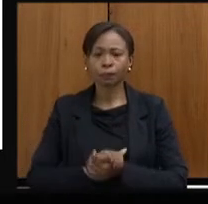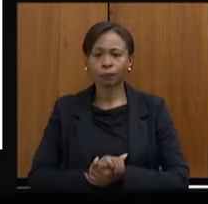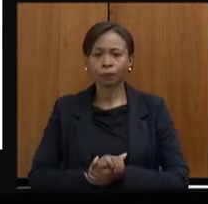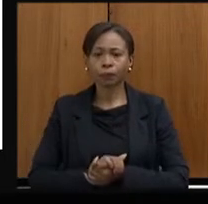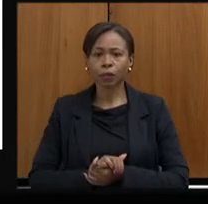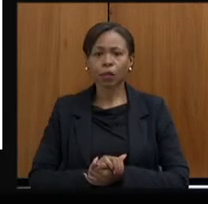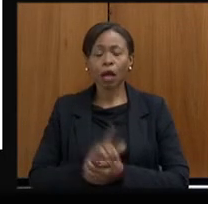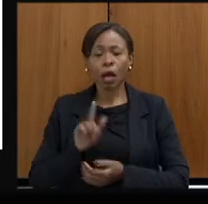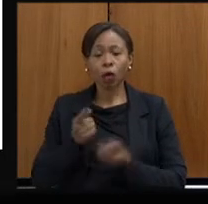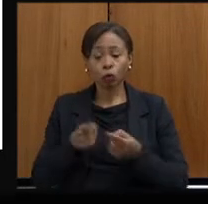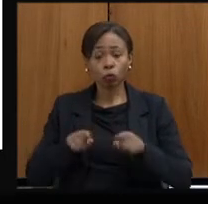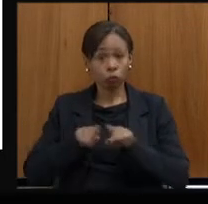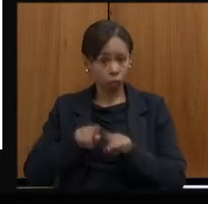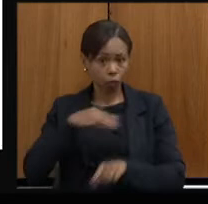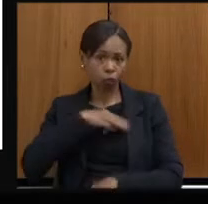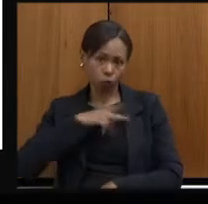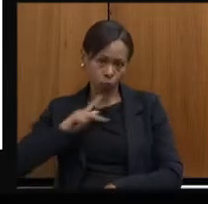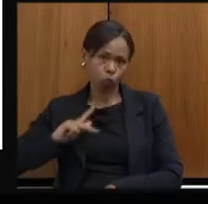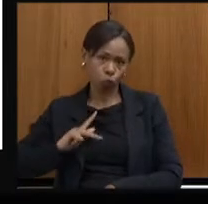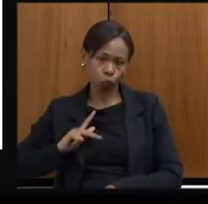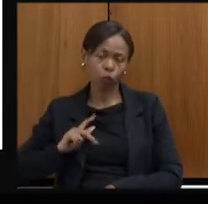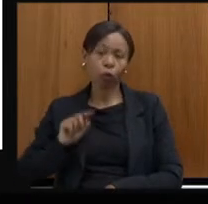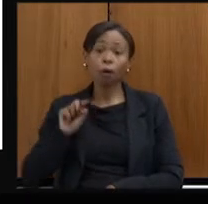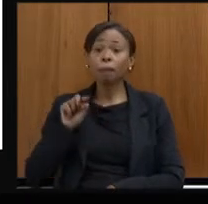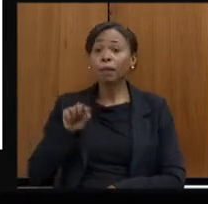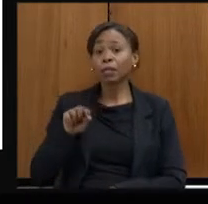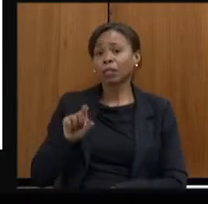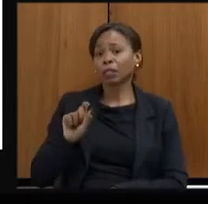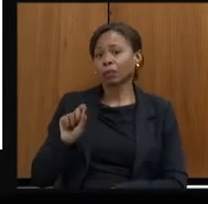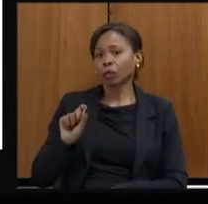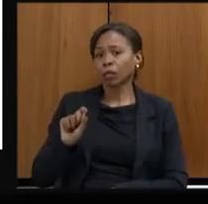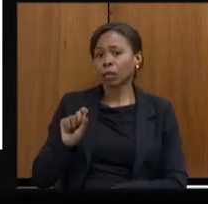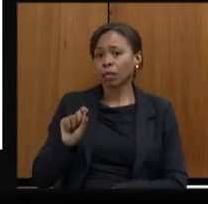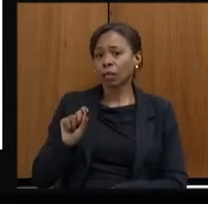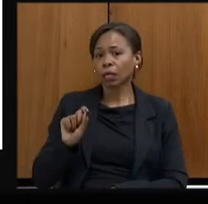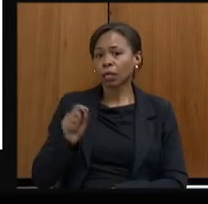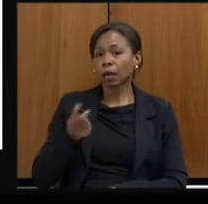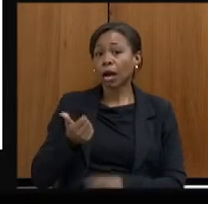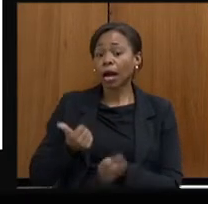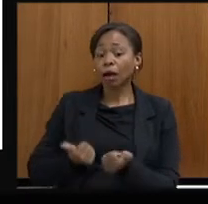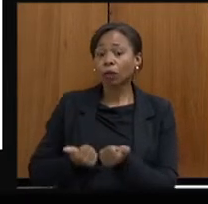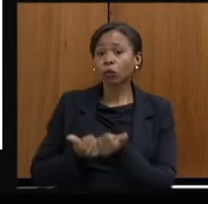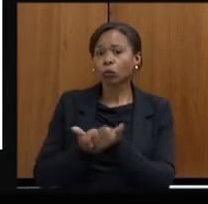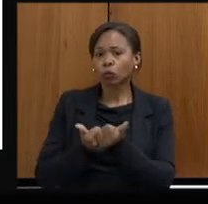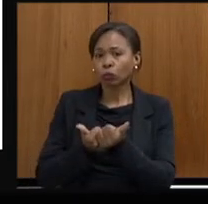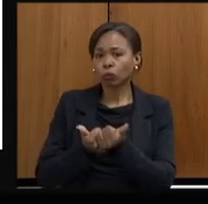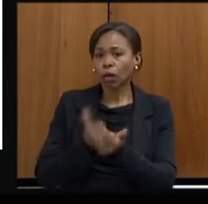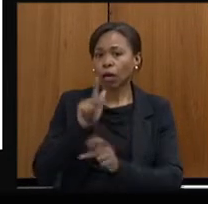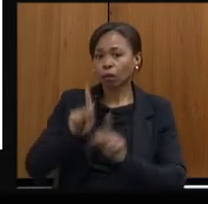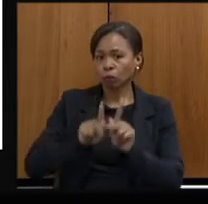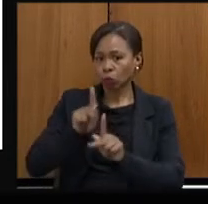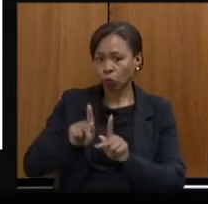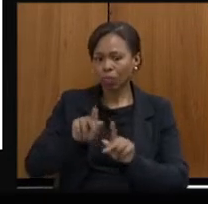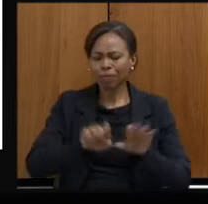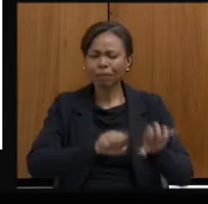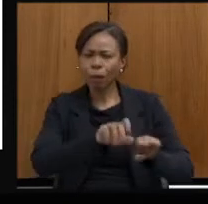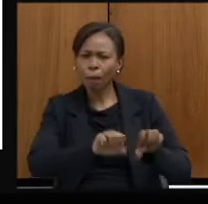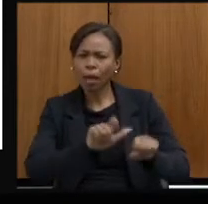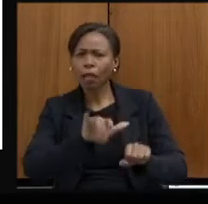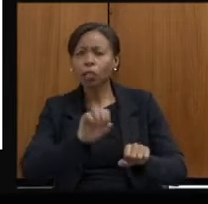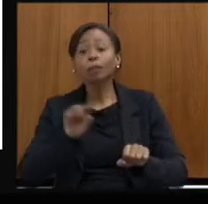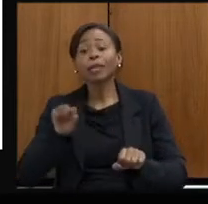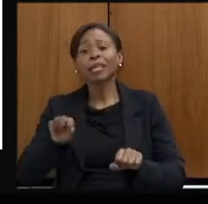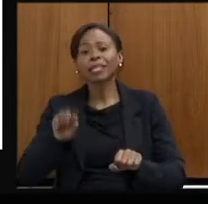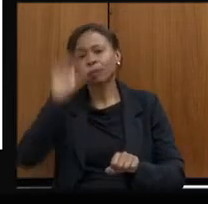Público. E aqui eu queria dar um destaque, que eles são para assessoramento a catadores, fazerem um plano de